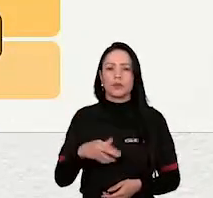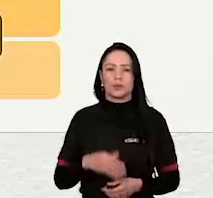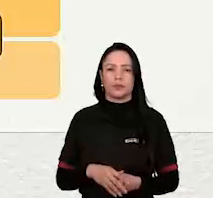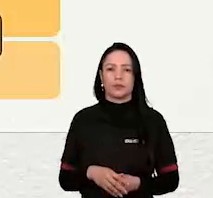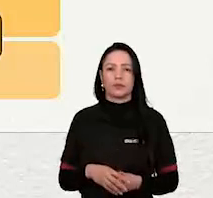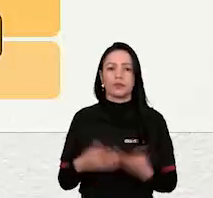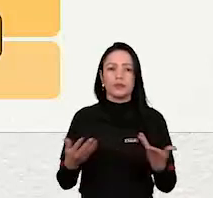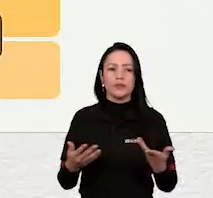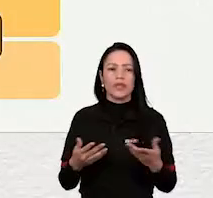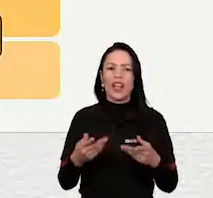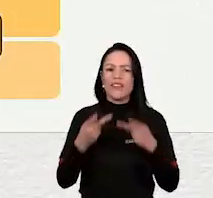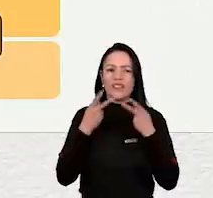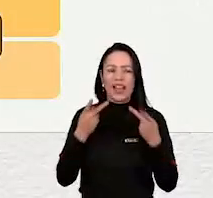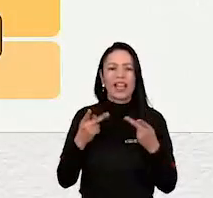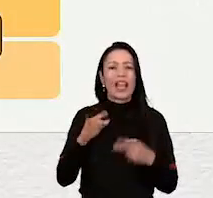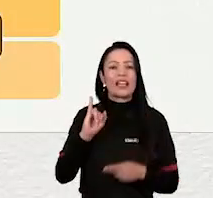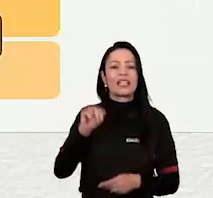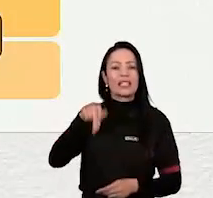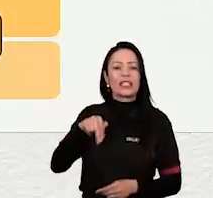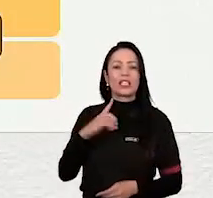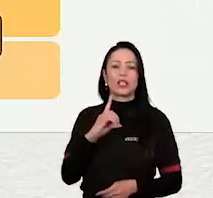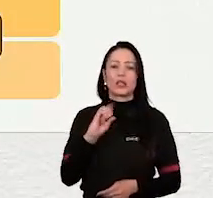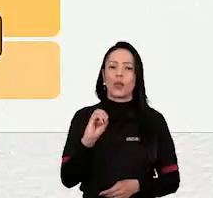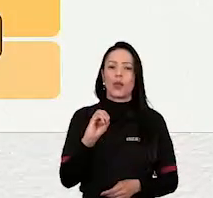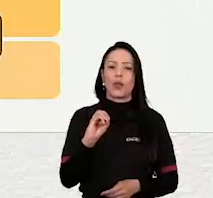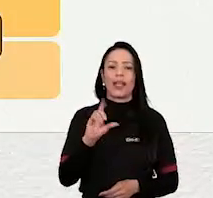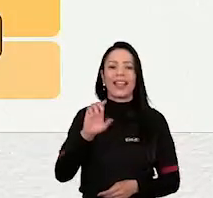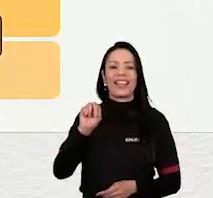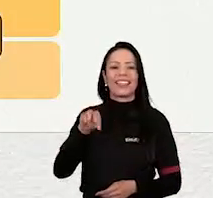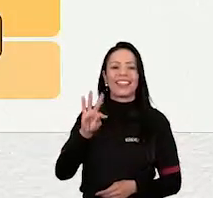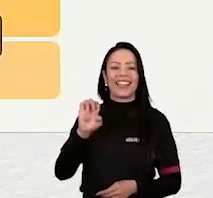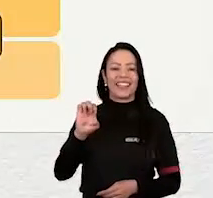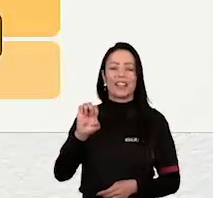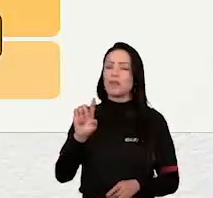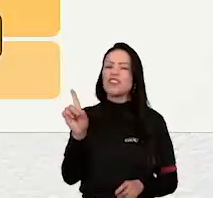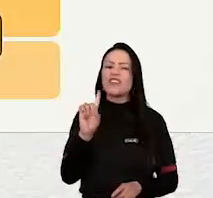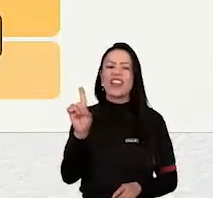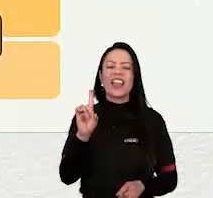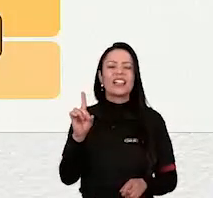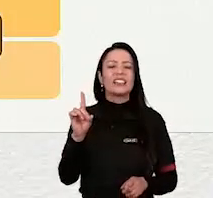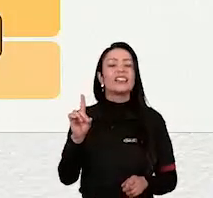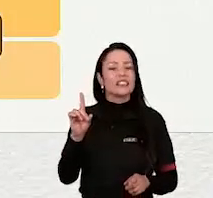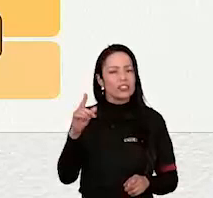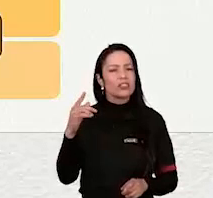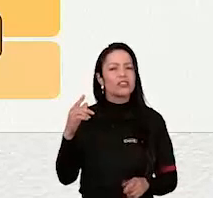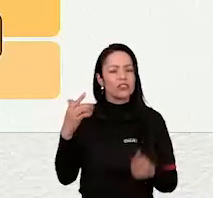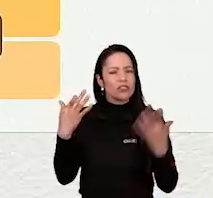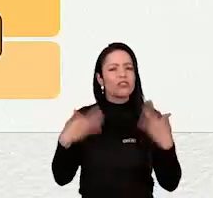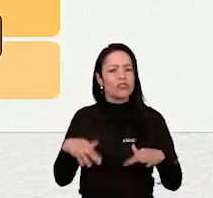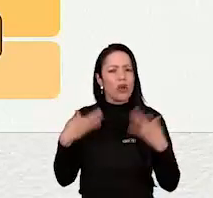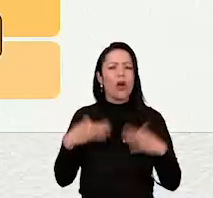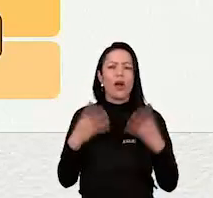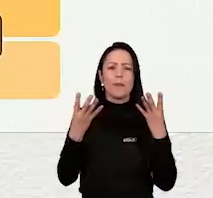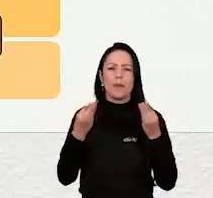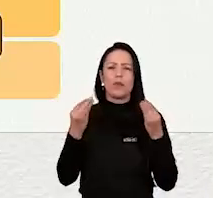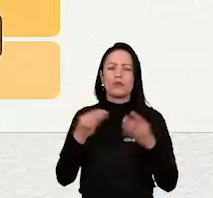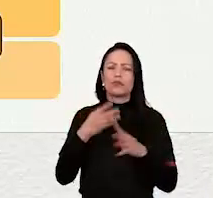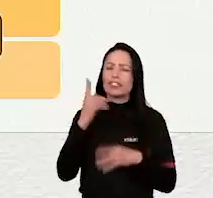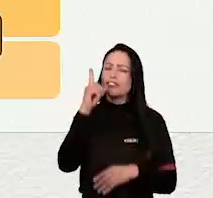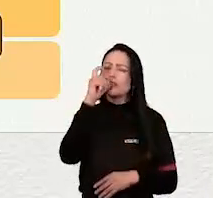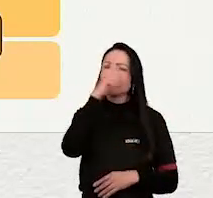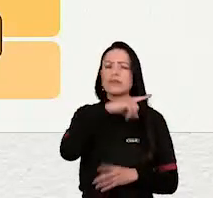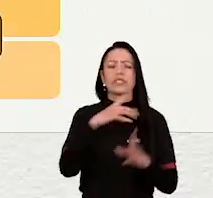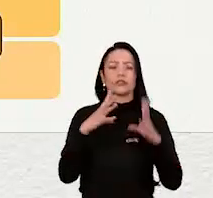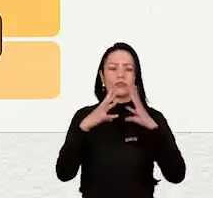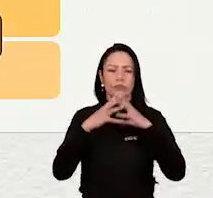úlcera indolente, quer dizer, uma úlcera, né, indolente não no sentido de indolor, e sim de rebeldia, que é difícil de